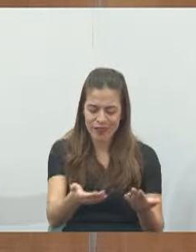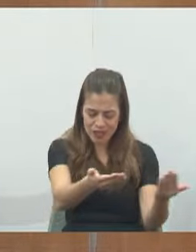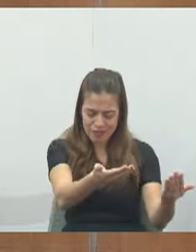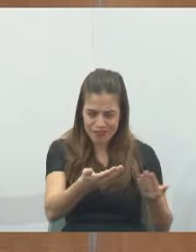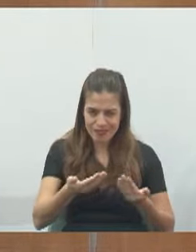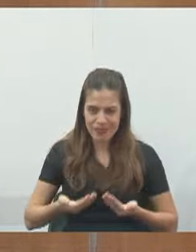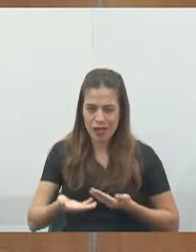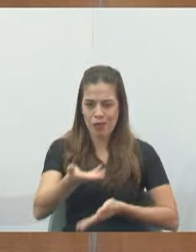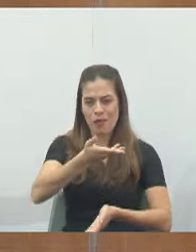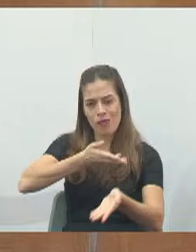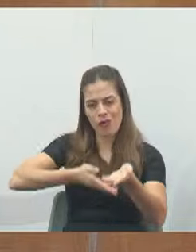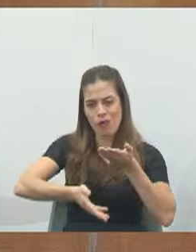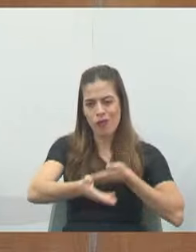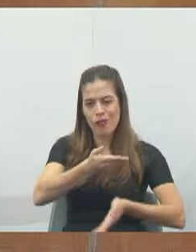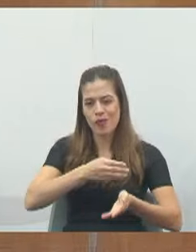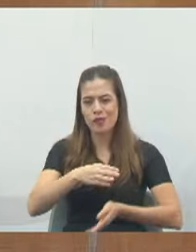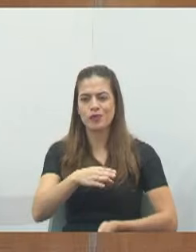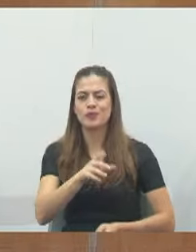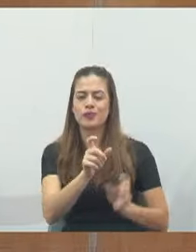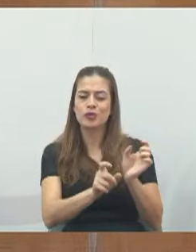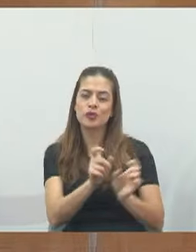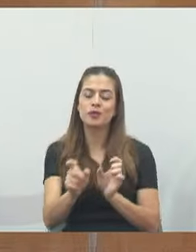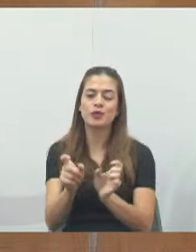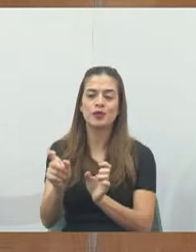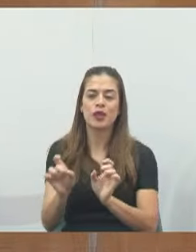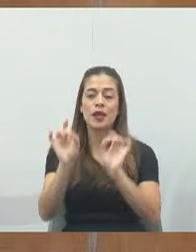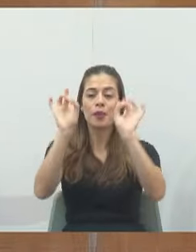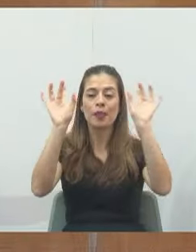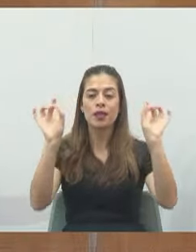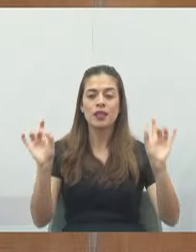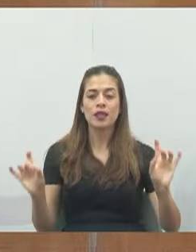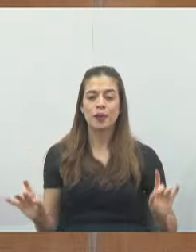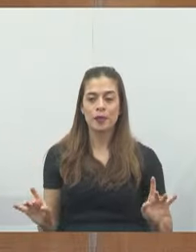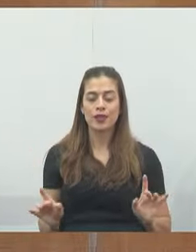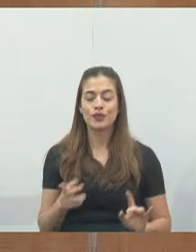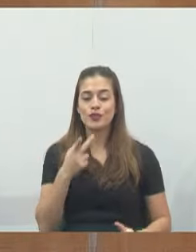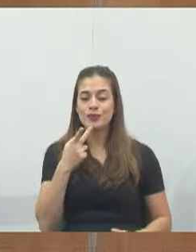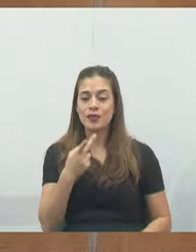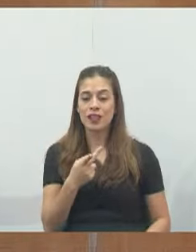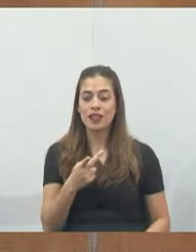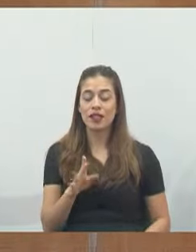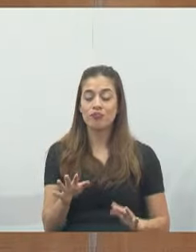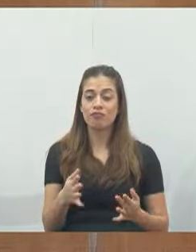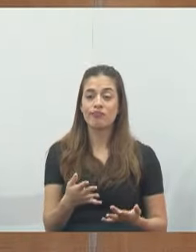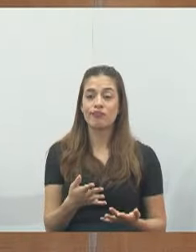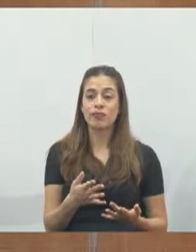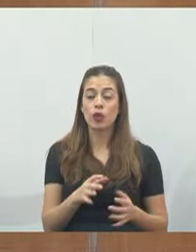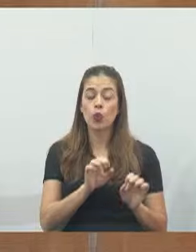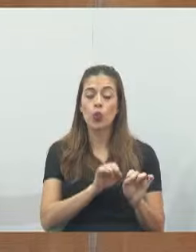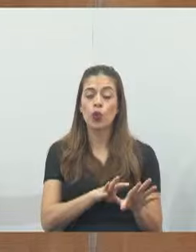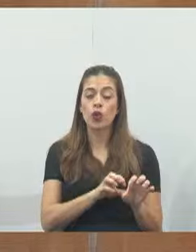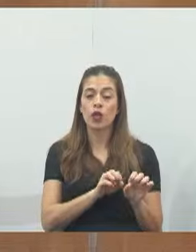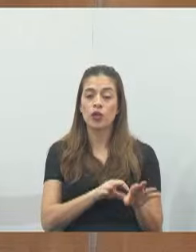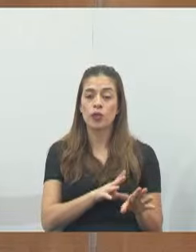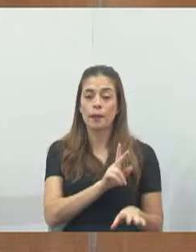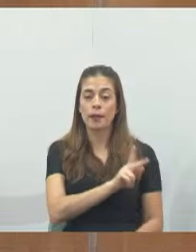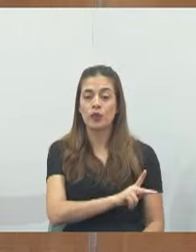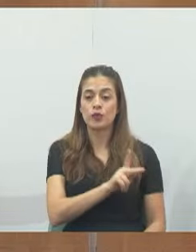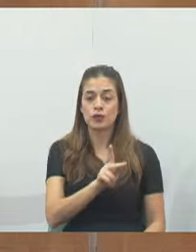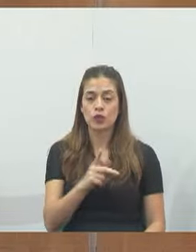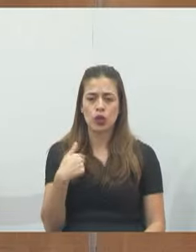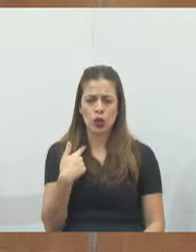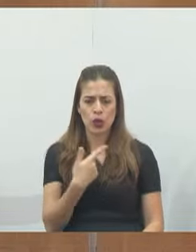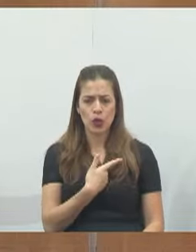traz na relação com as pessoas. Mas eu quero falar em especial da questão dos educadores. Nós,